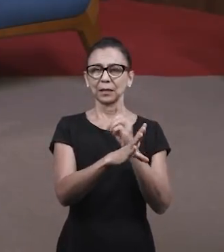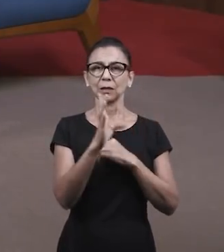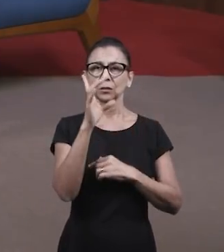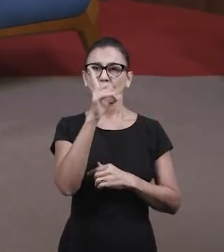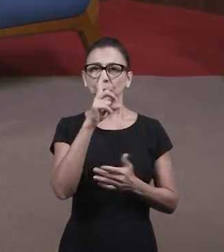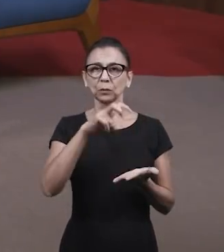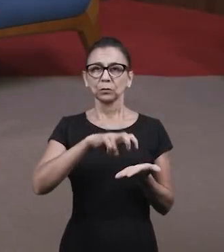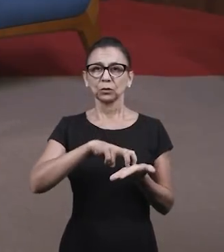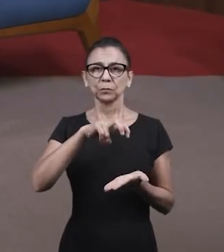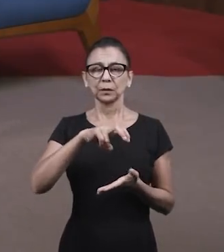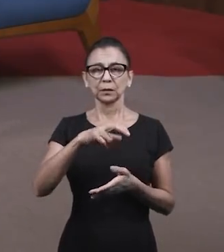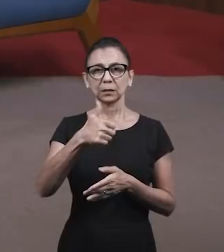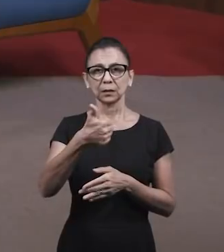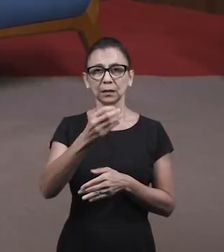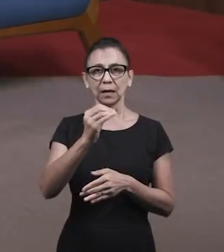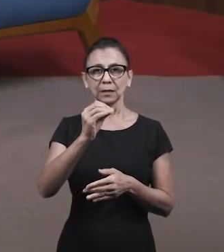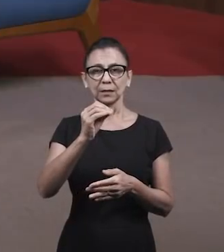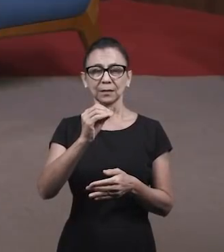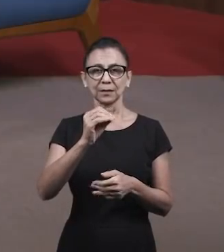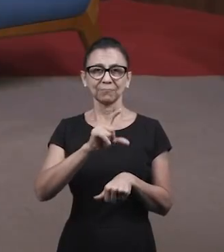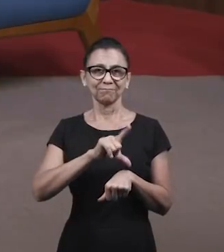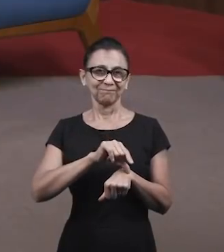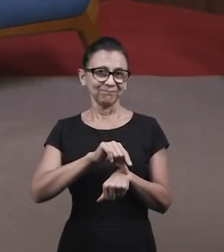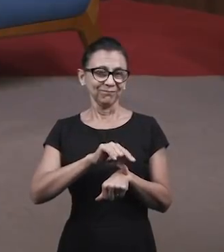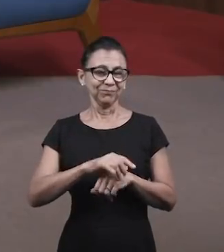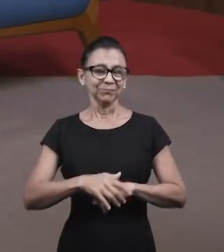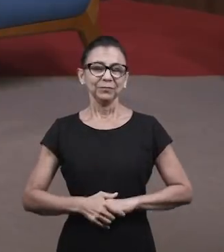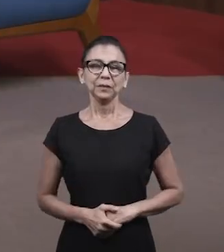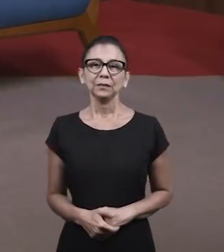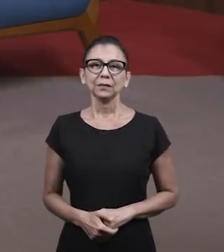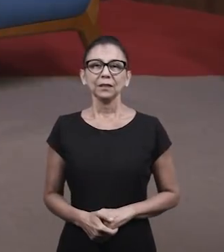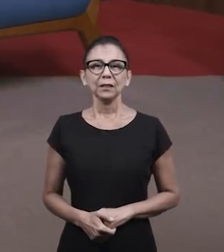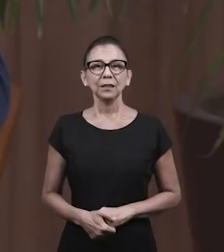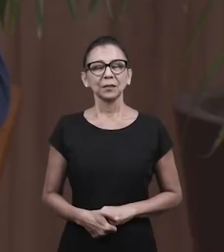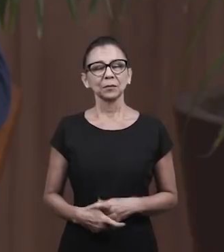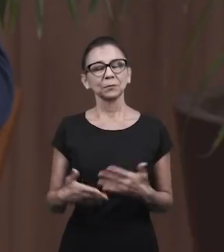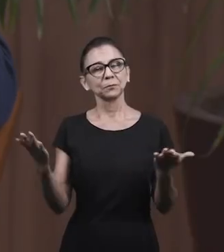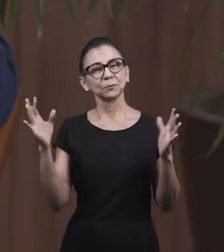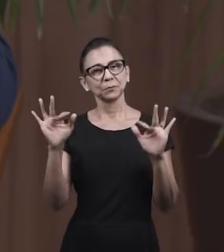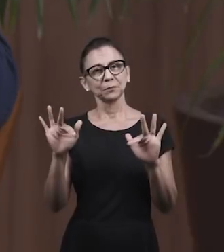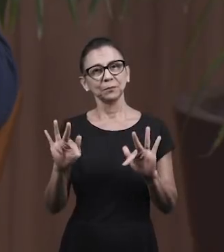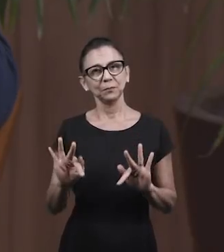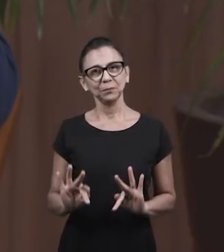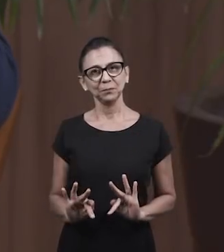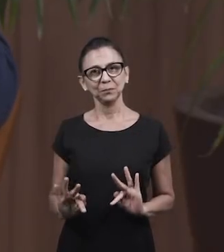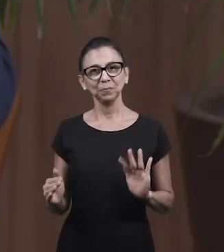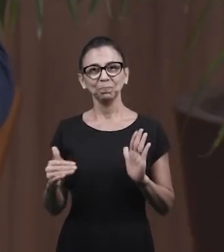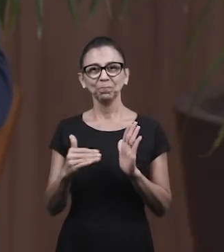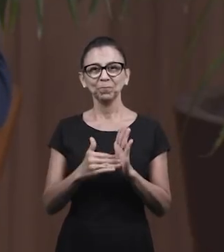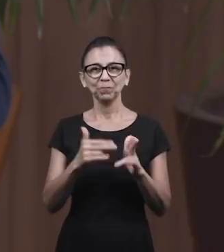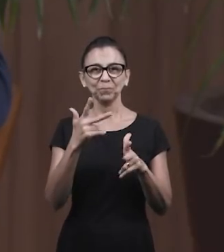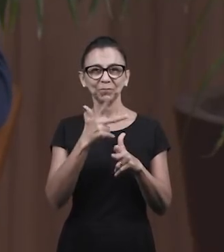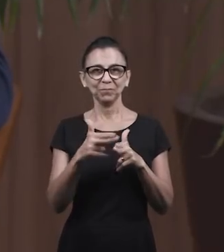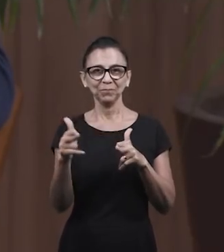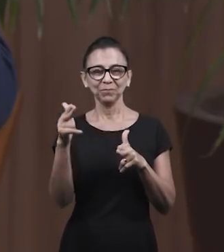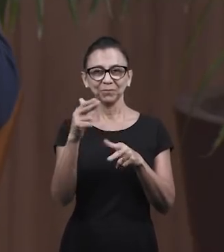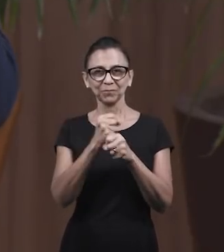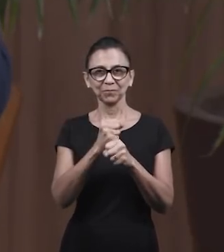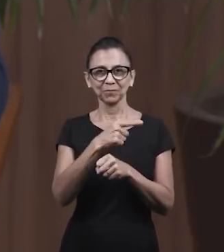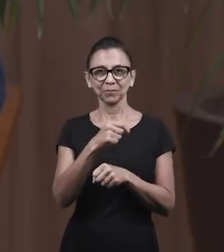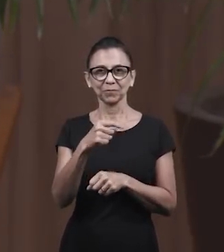agora mesmo se você desejar. Eu te convido a acessar as nossas redes sociais e baixar os aplicativos da Igreja Cristã Maranata e da